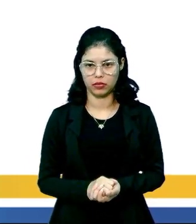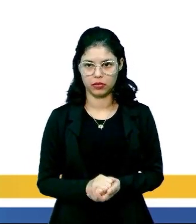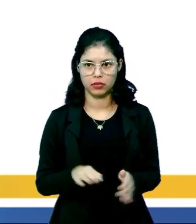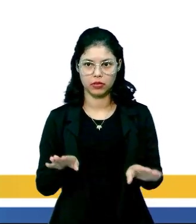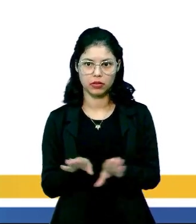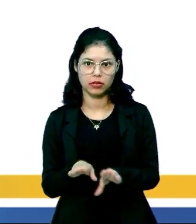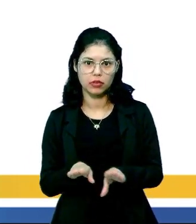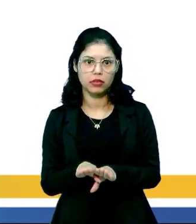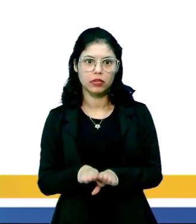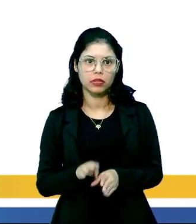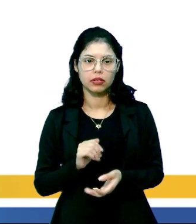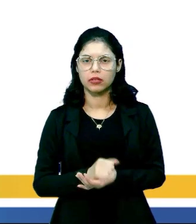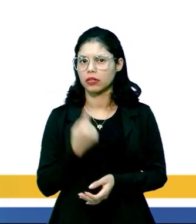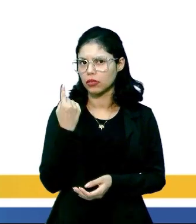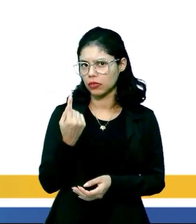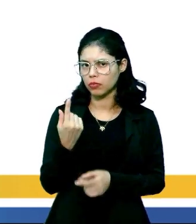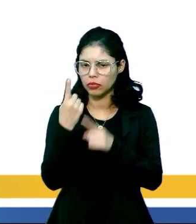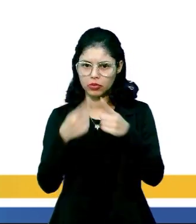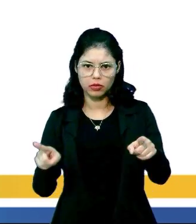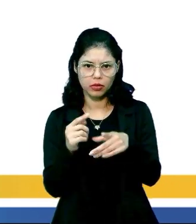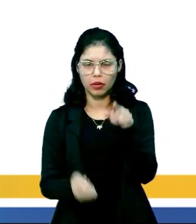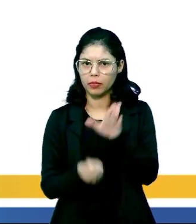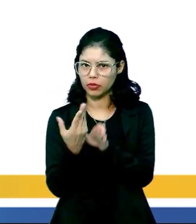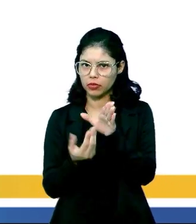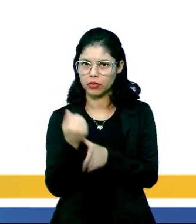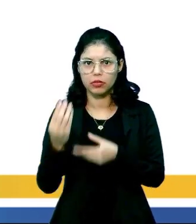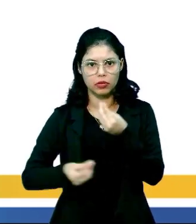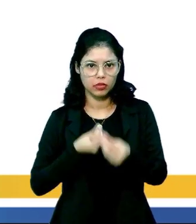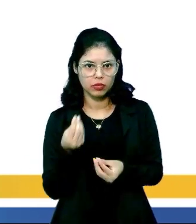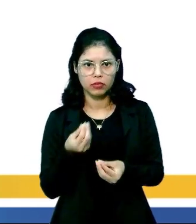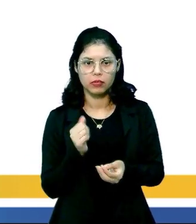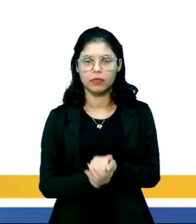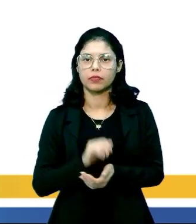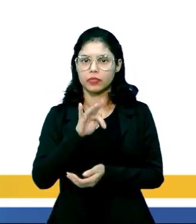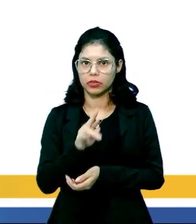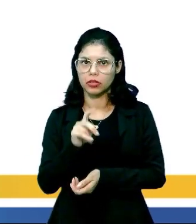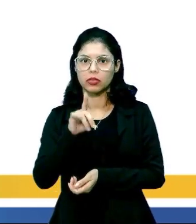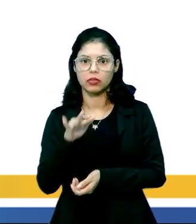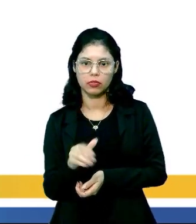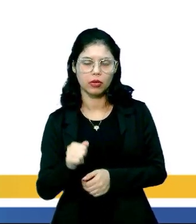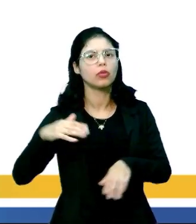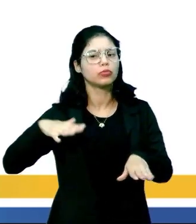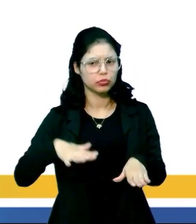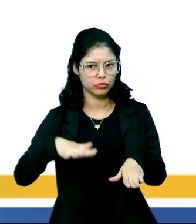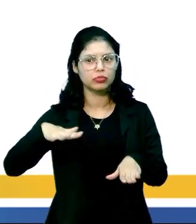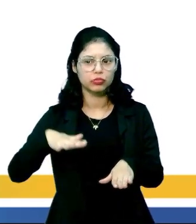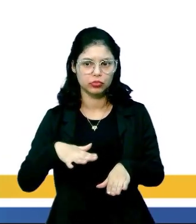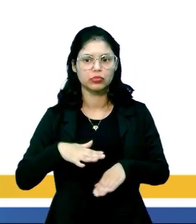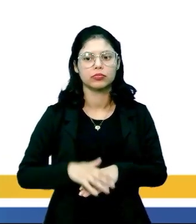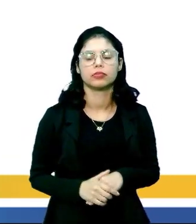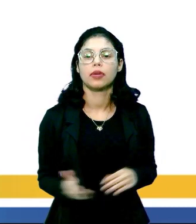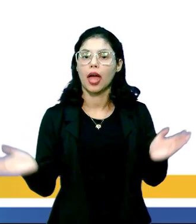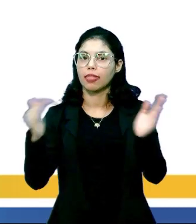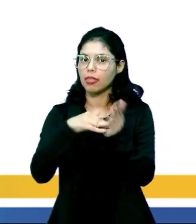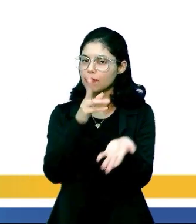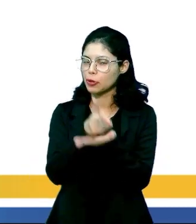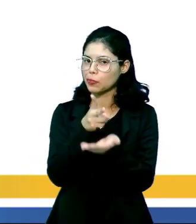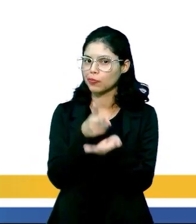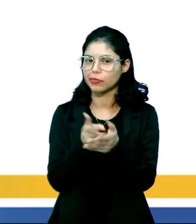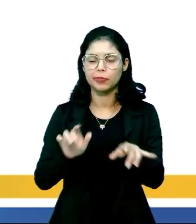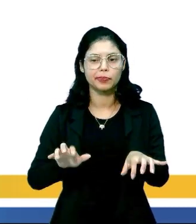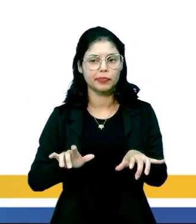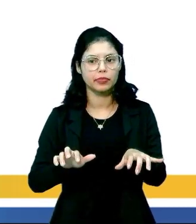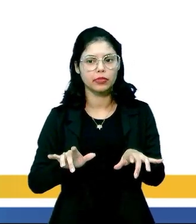synthesizers é um tipo de música produzido com instrumentos eletrônicos ou até mesmo